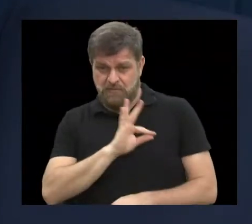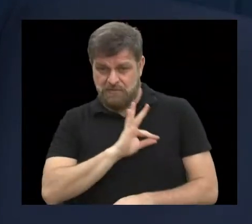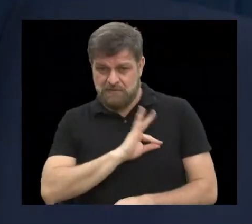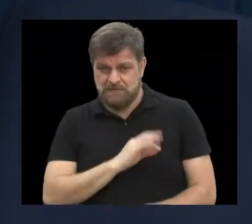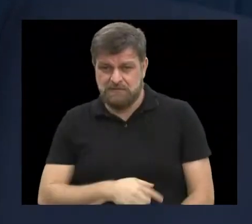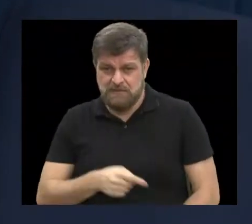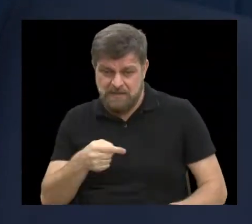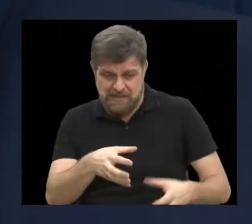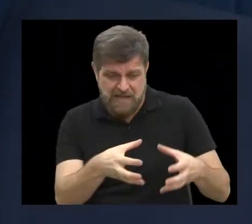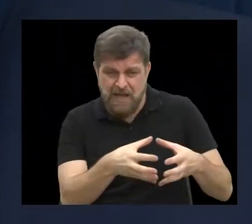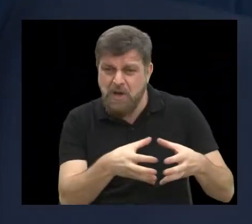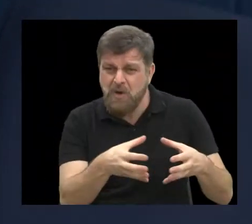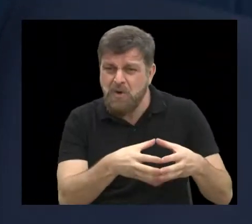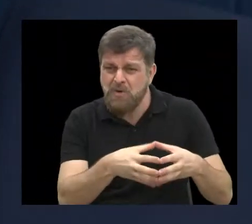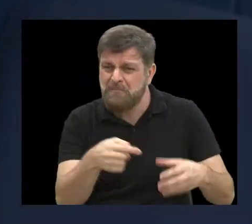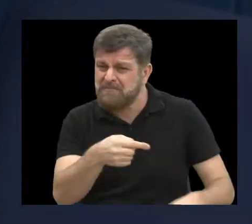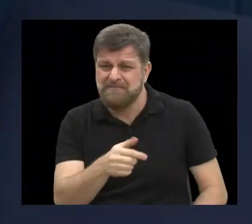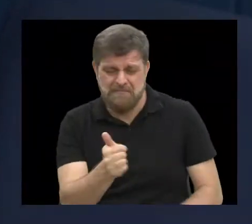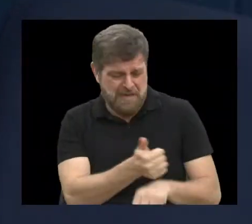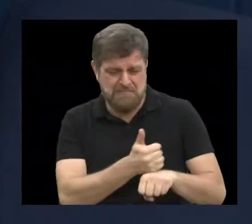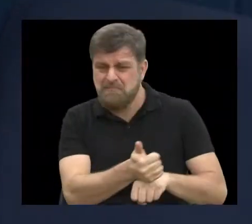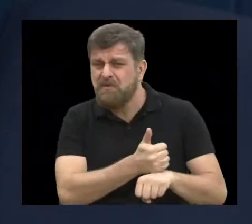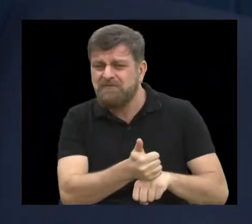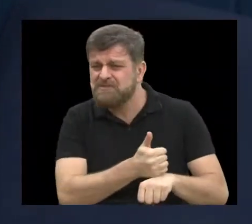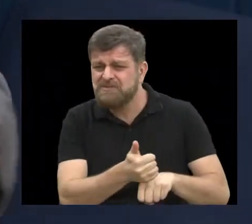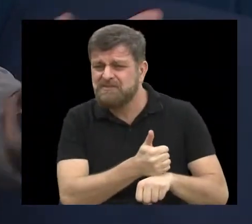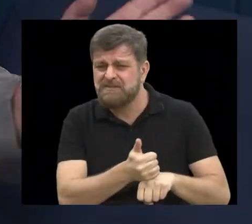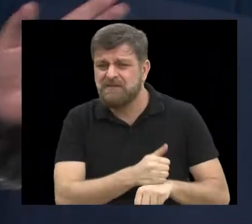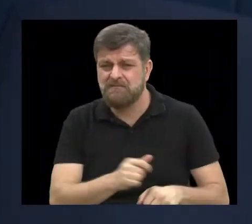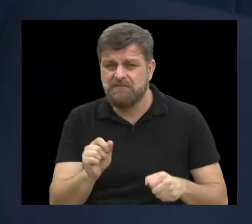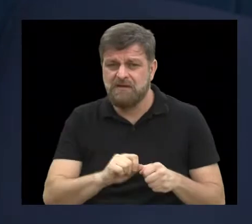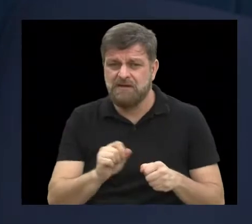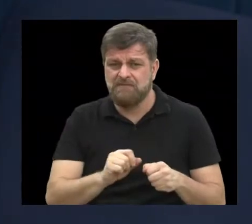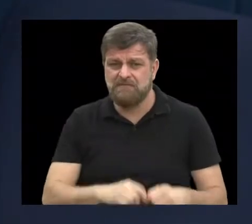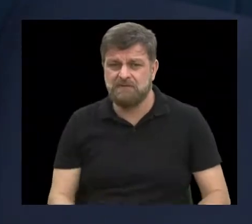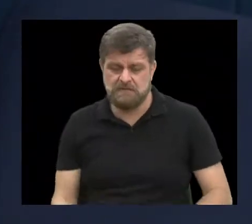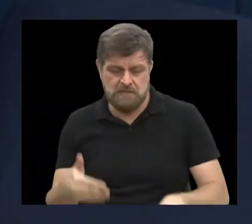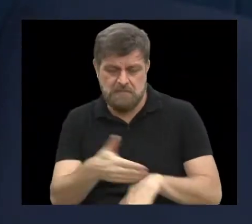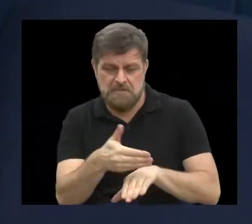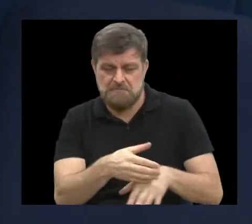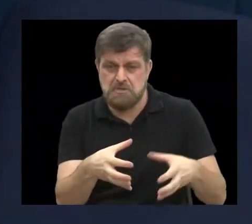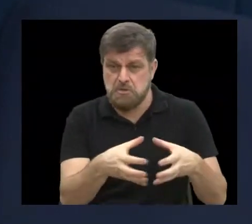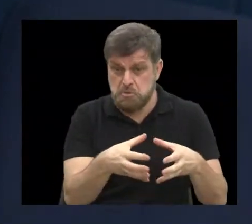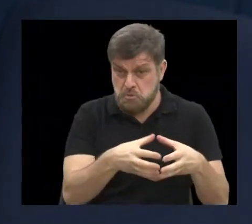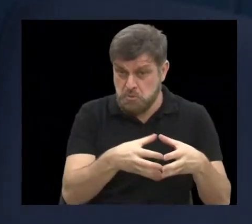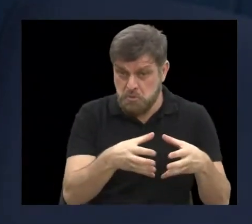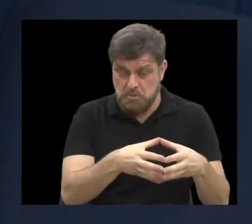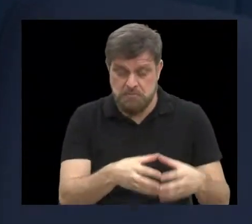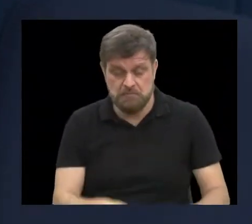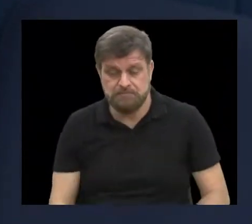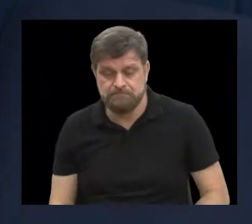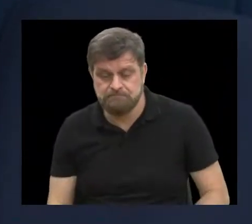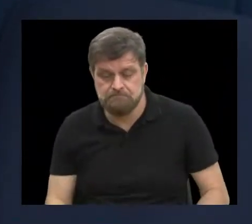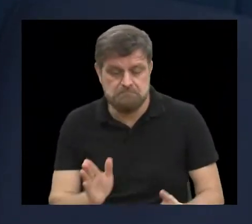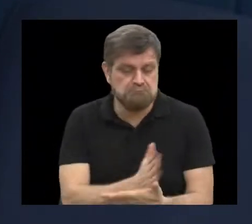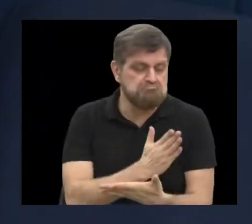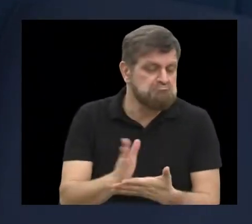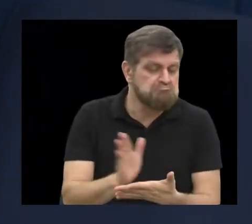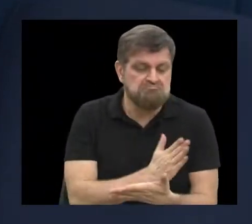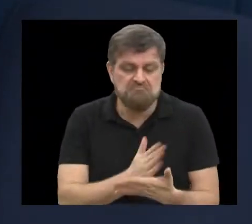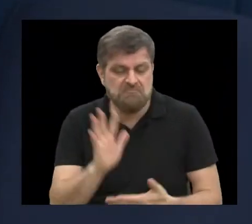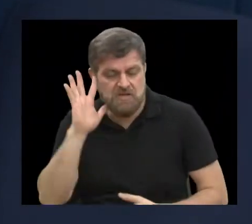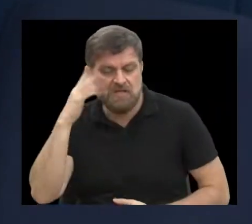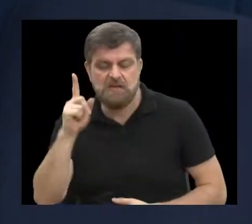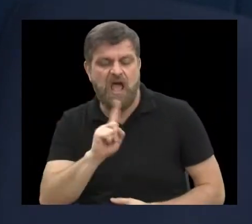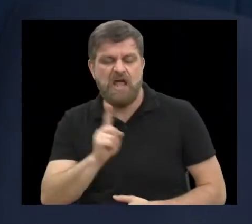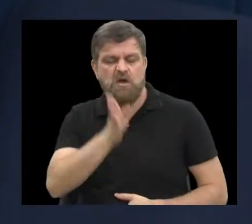dessa comissão, nem profissional técnico daquela área não é. Ele é integrante de uma comissão, de uma junta, ele simplesmente decide, não